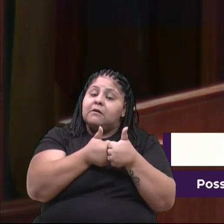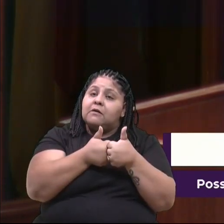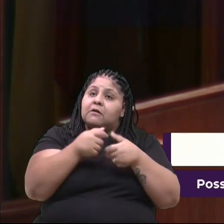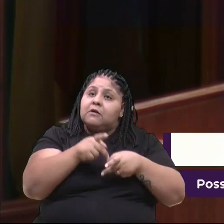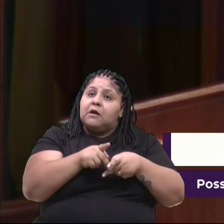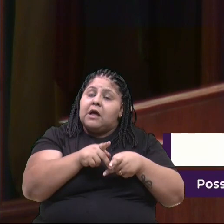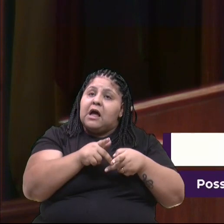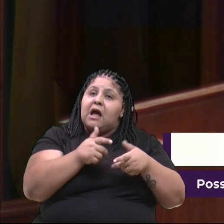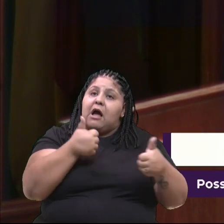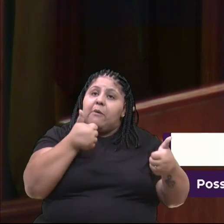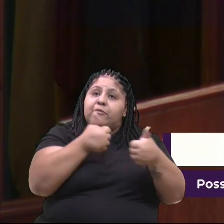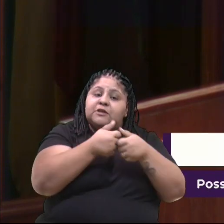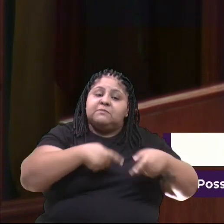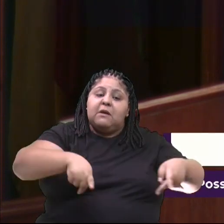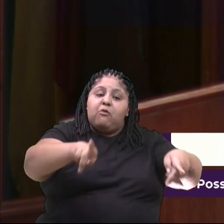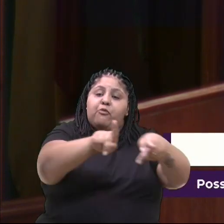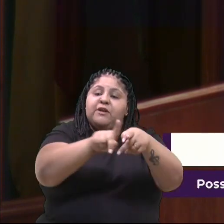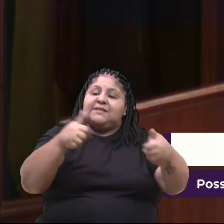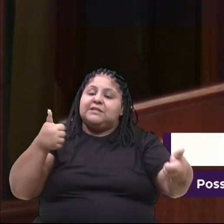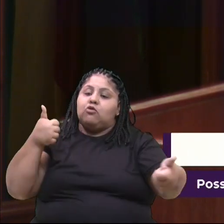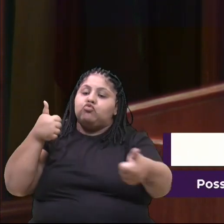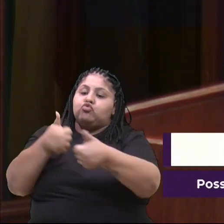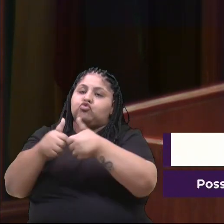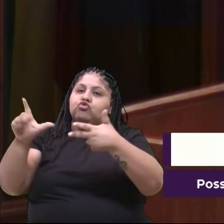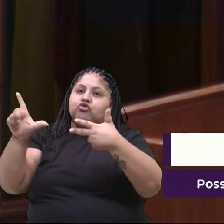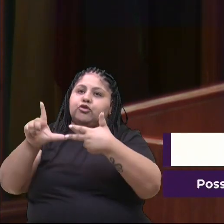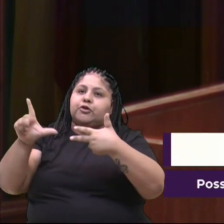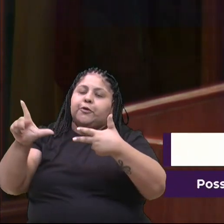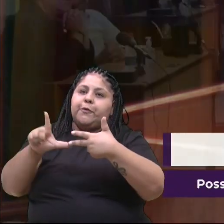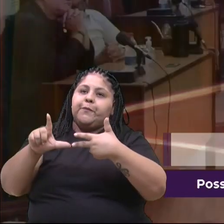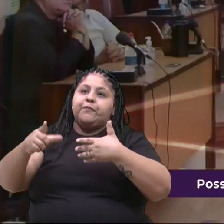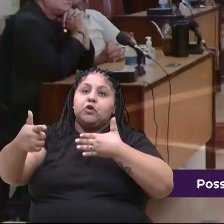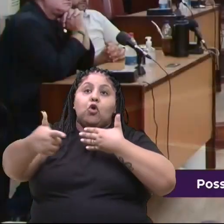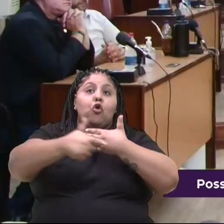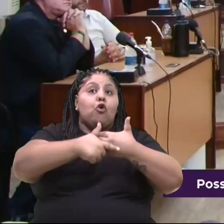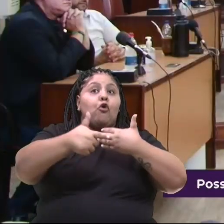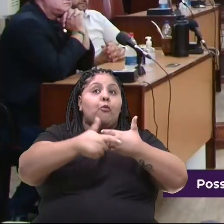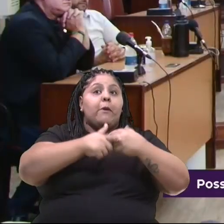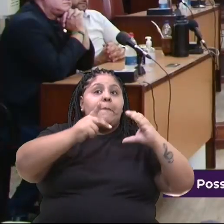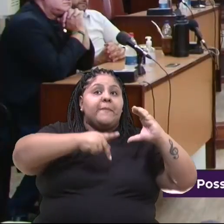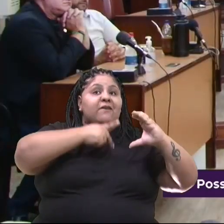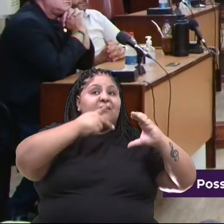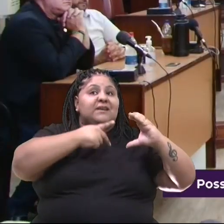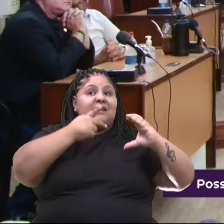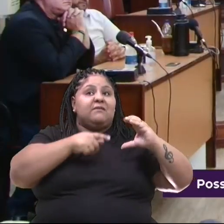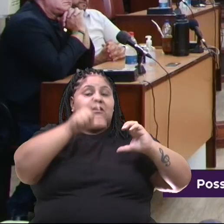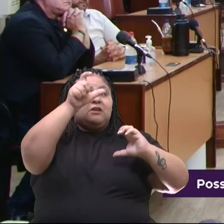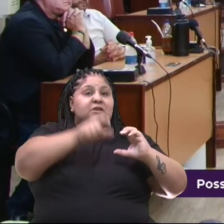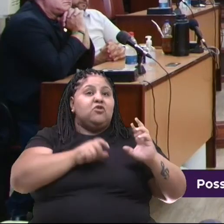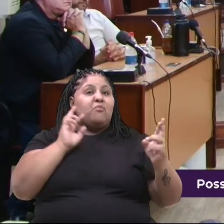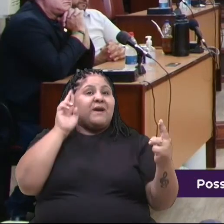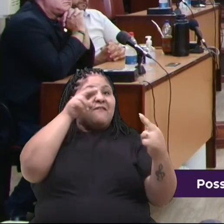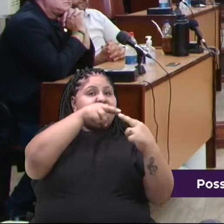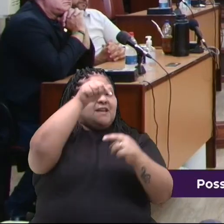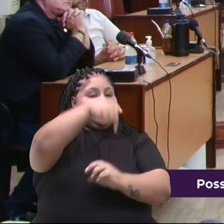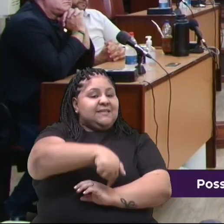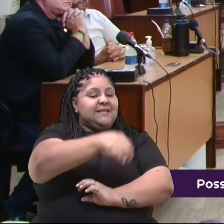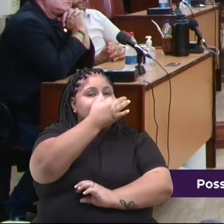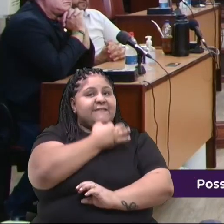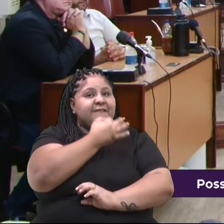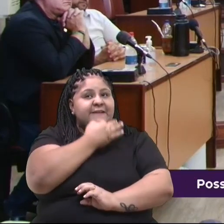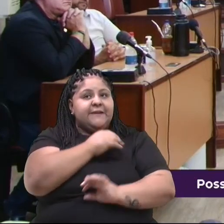o Legislativo, reforçar o papel da Câmara, a importância de que ela seja uma referência para os moradores de Caxias do Sul, um espaço